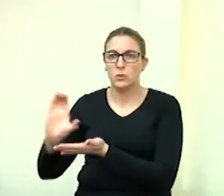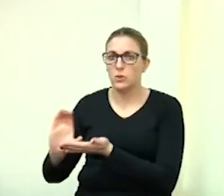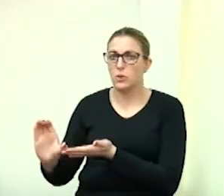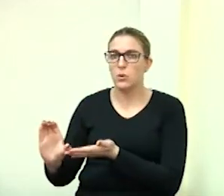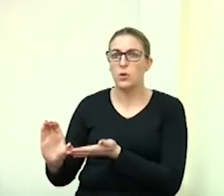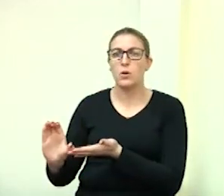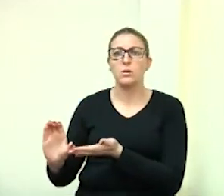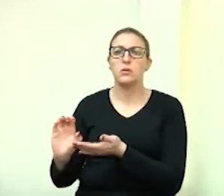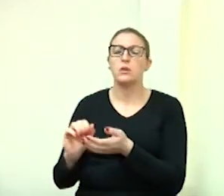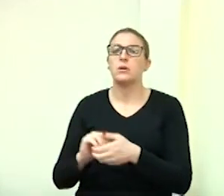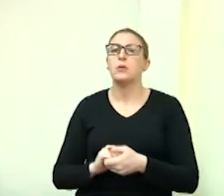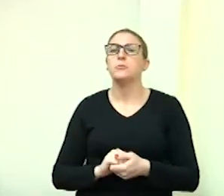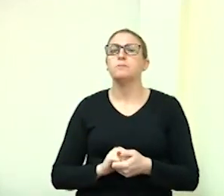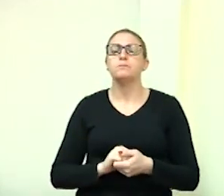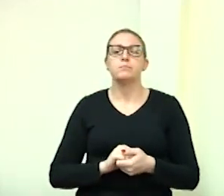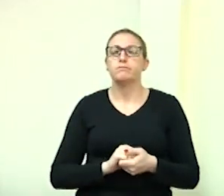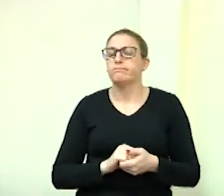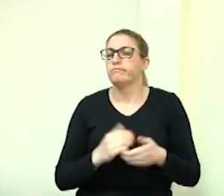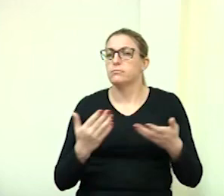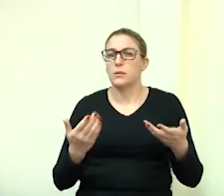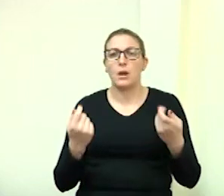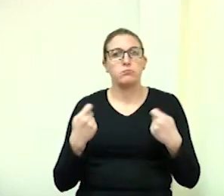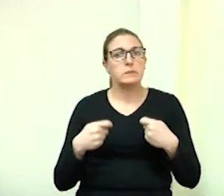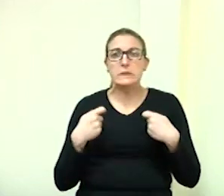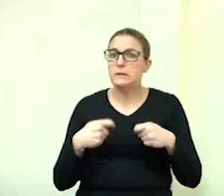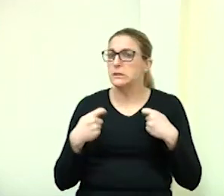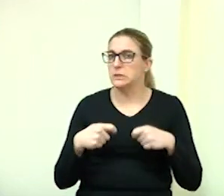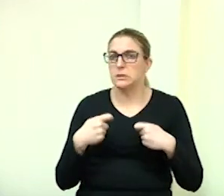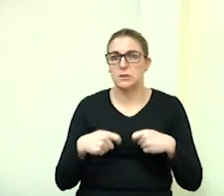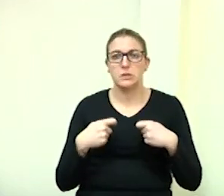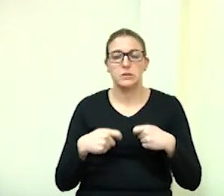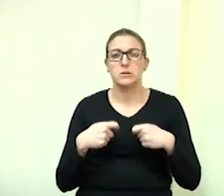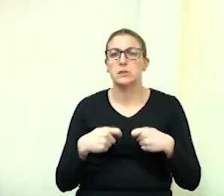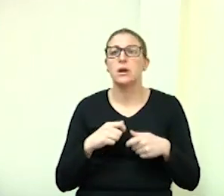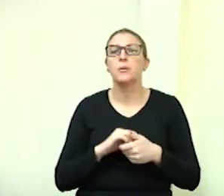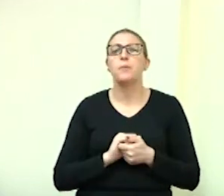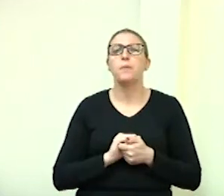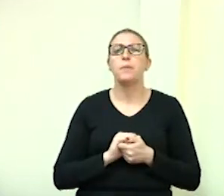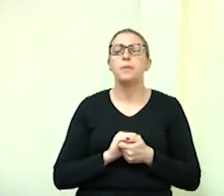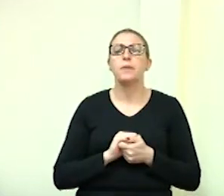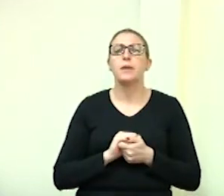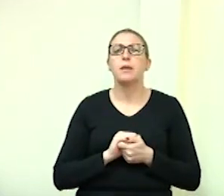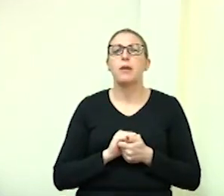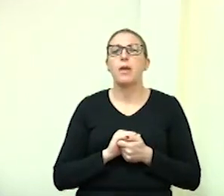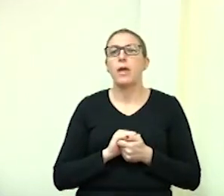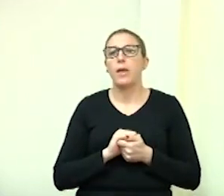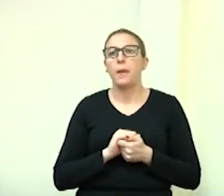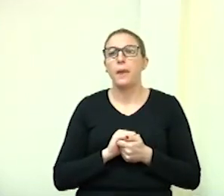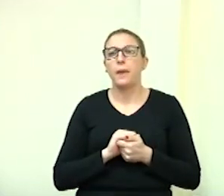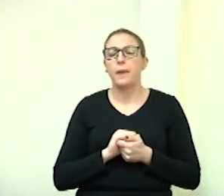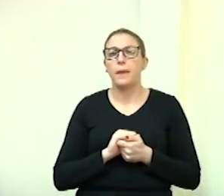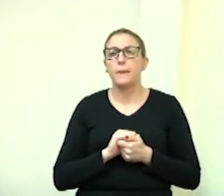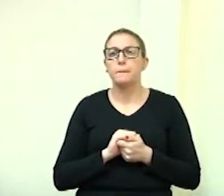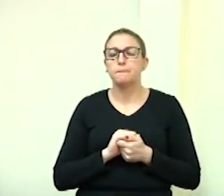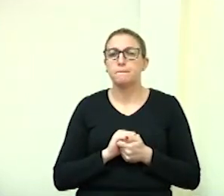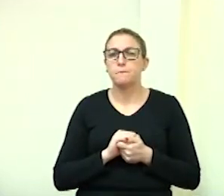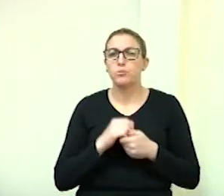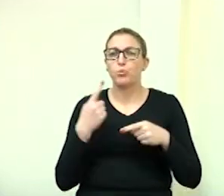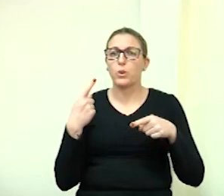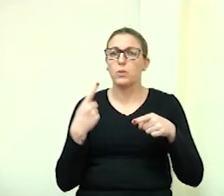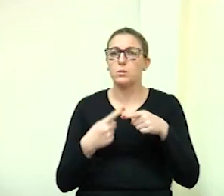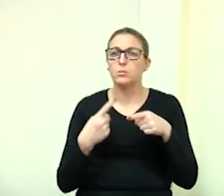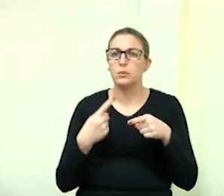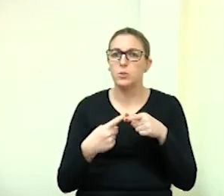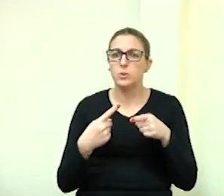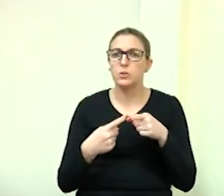eminente enfim necessária né ficou meio redundante necessidade necessária mas enfim é para que